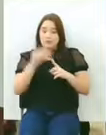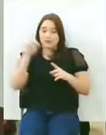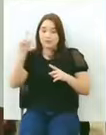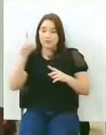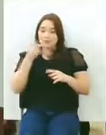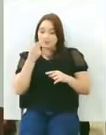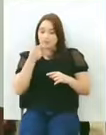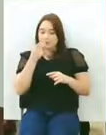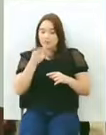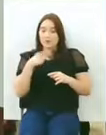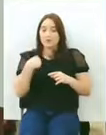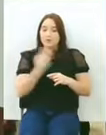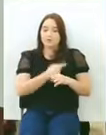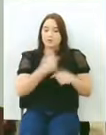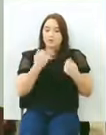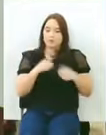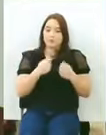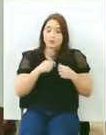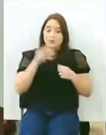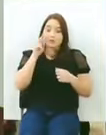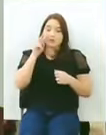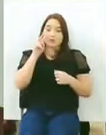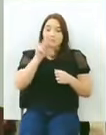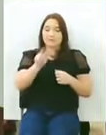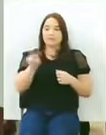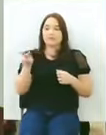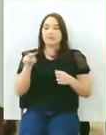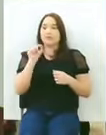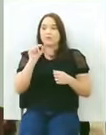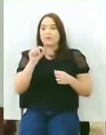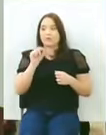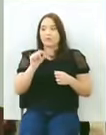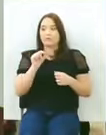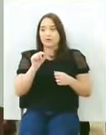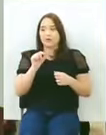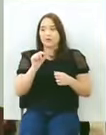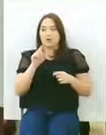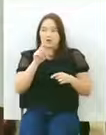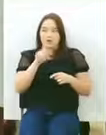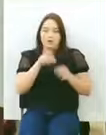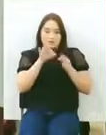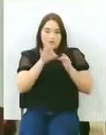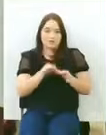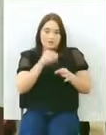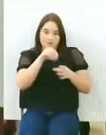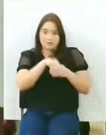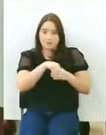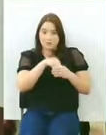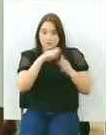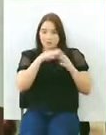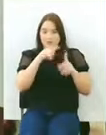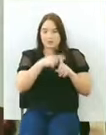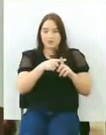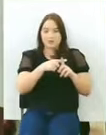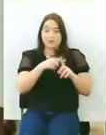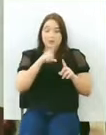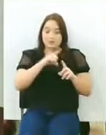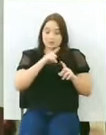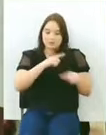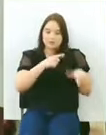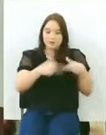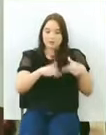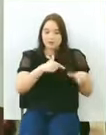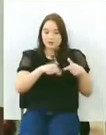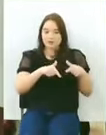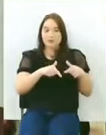A palavra de Deus diz que não, nós temos que enxergar o potencial da igreja e trabalhar para que ela